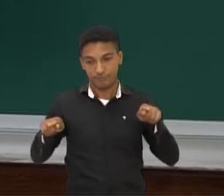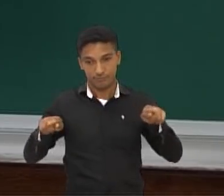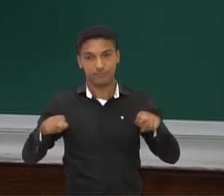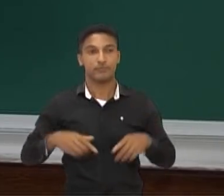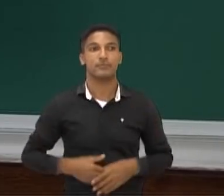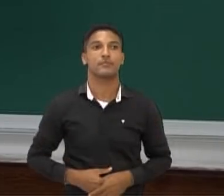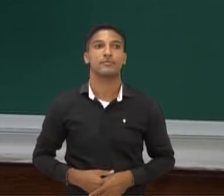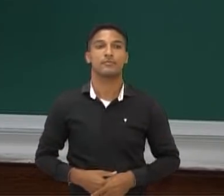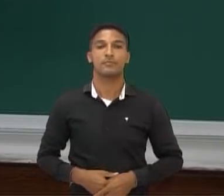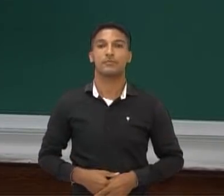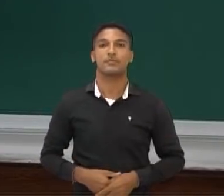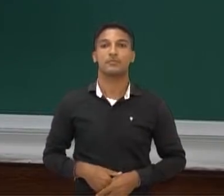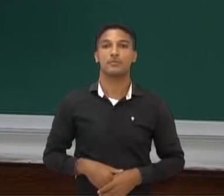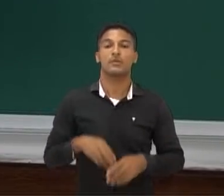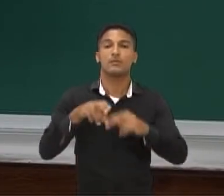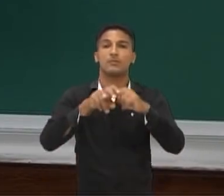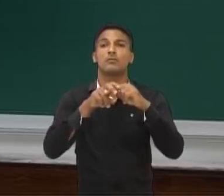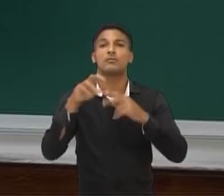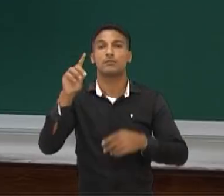algumas